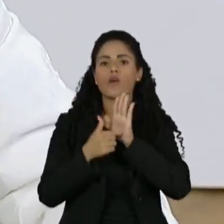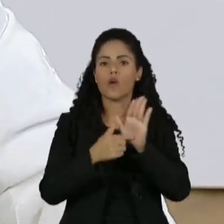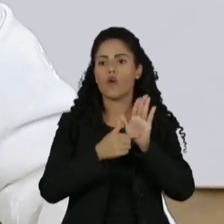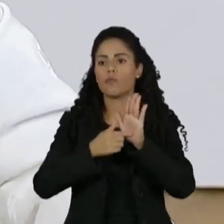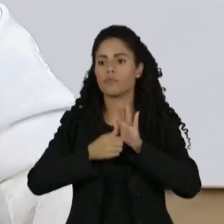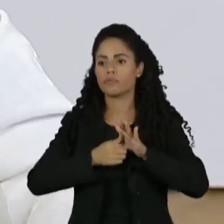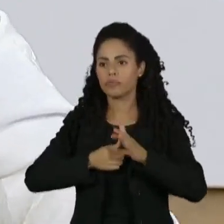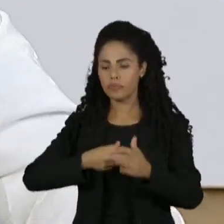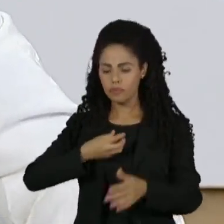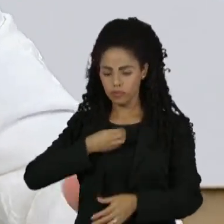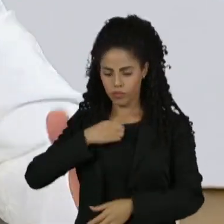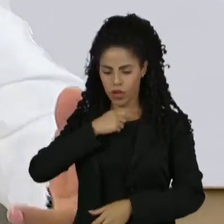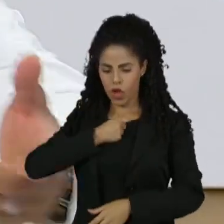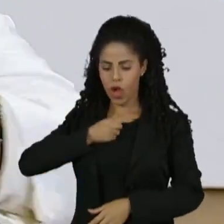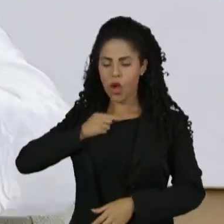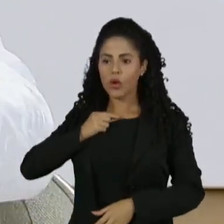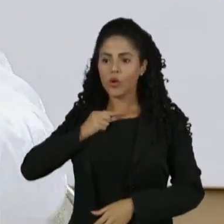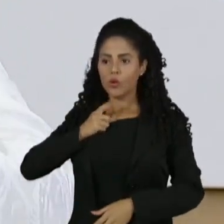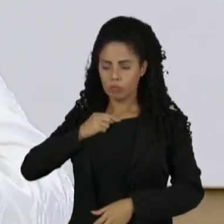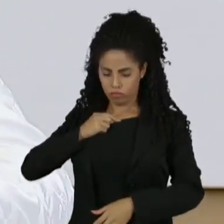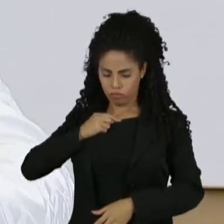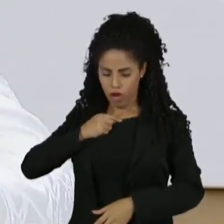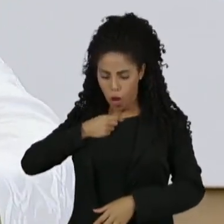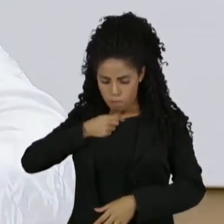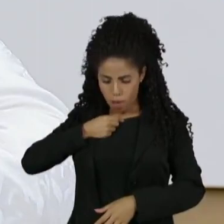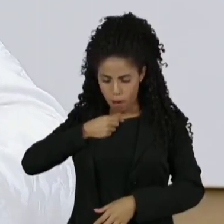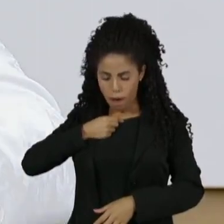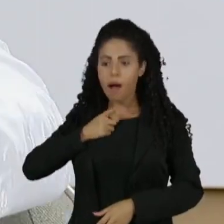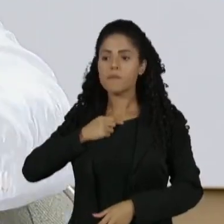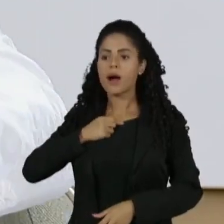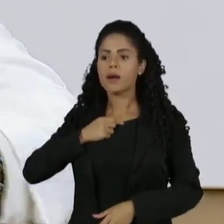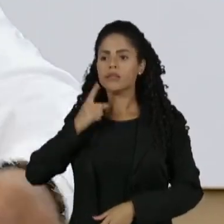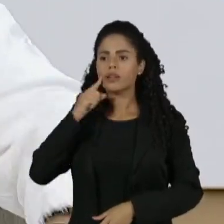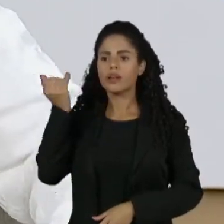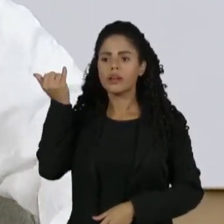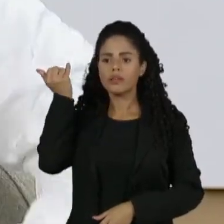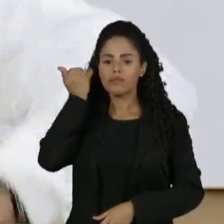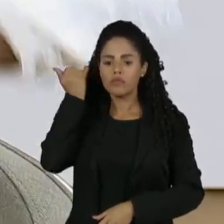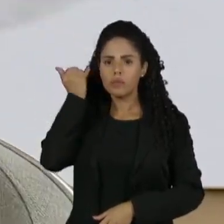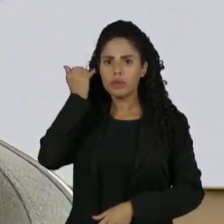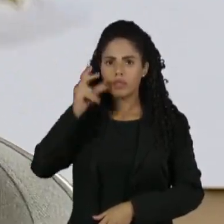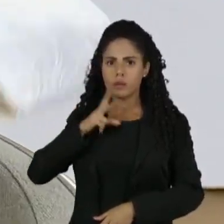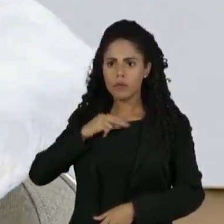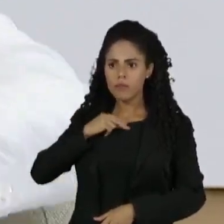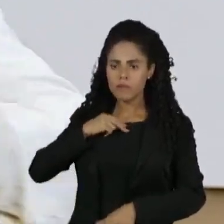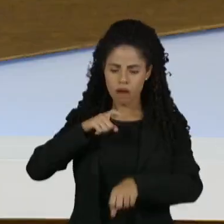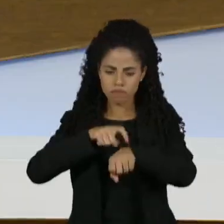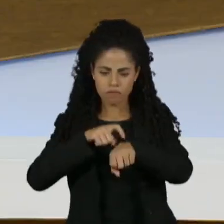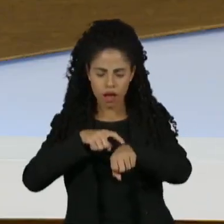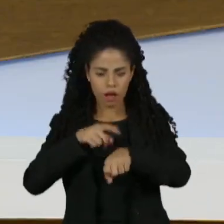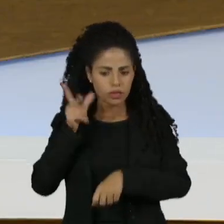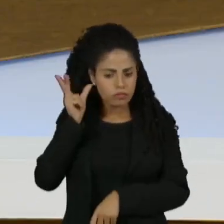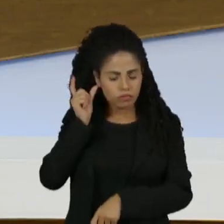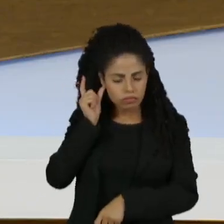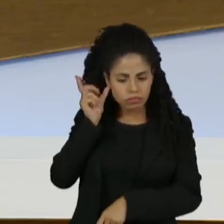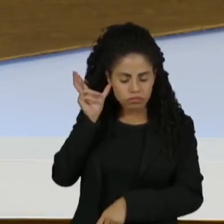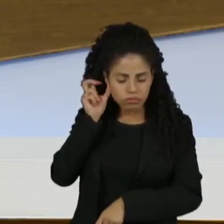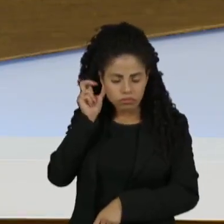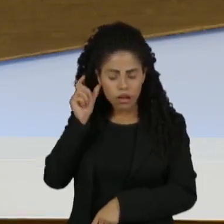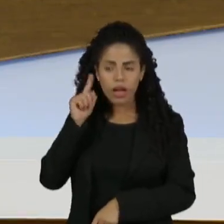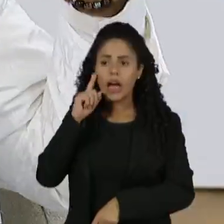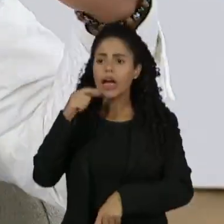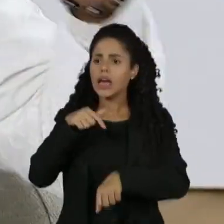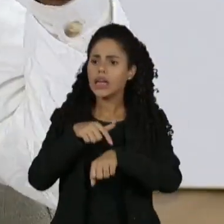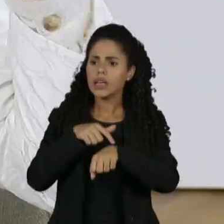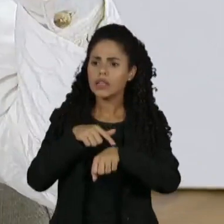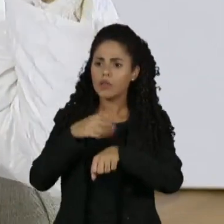microfone e eu tava de costa para eu tava ouvindo algumas informaç do do do Silvinho não eu quero nessa hora fazendo fazendo as coisas dele e eu